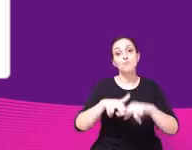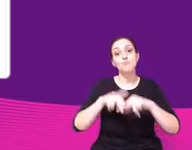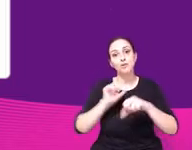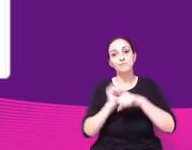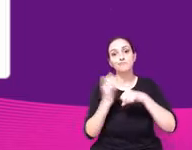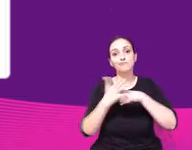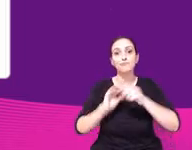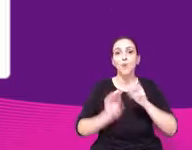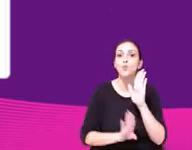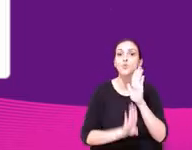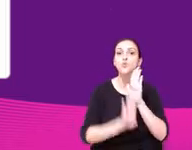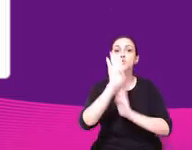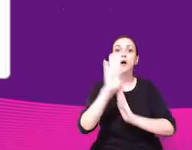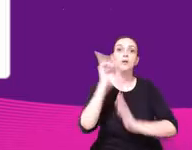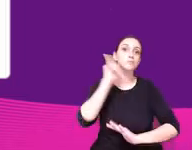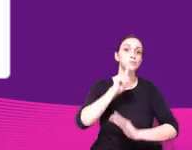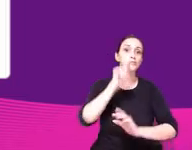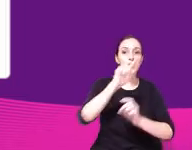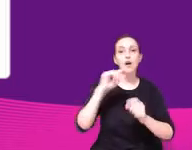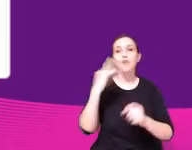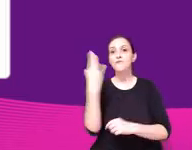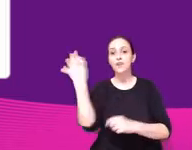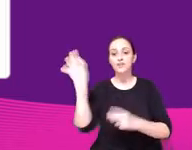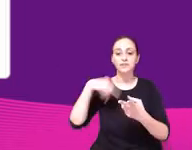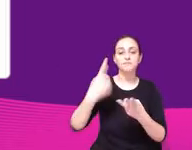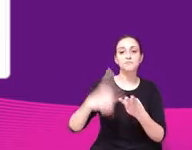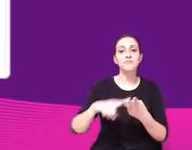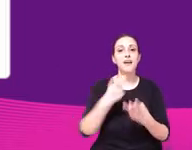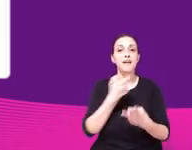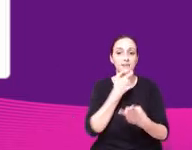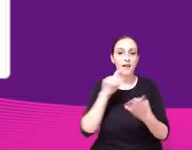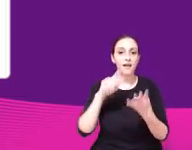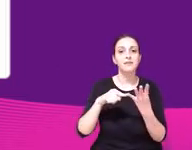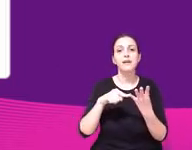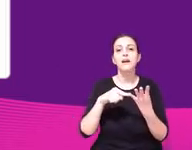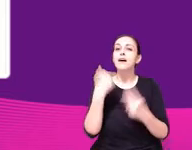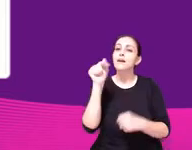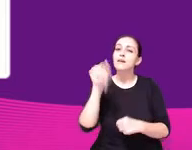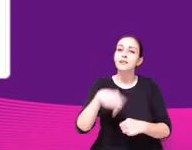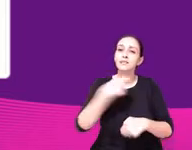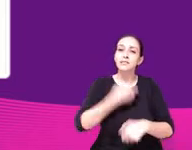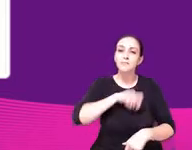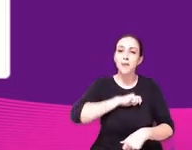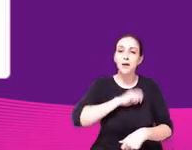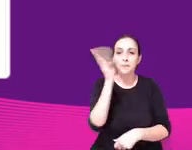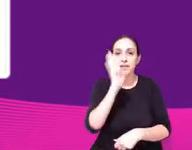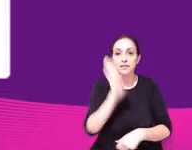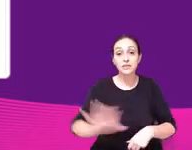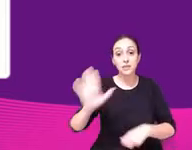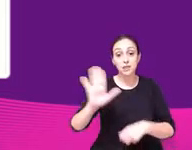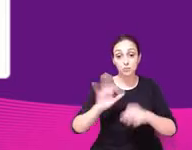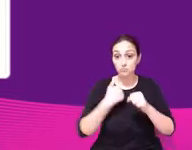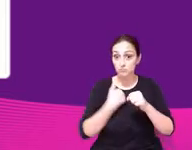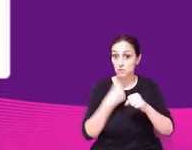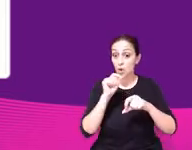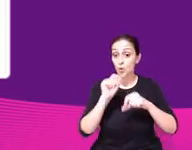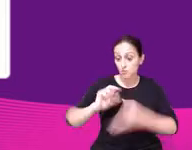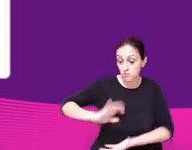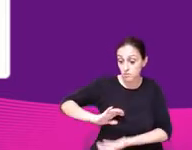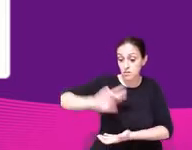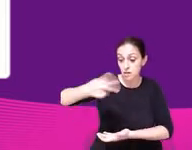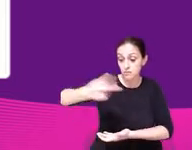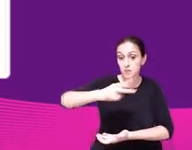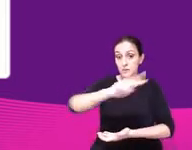alta, como Estados Unidos, França, Inglaterra, Espanha e Brasil, a diminuição dos transplantes nesse grupo intermediário aqui,